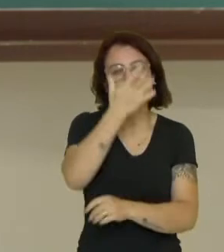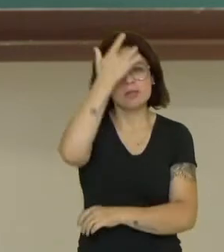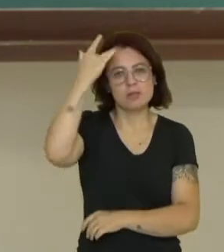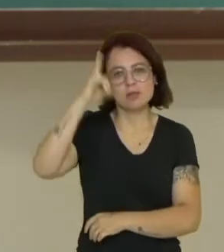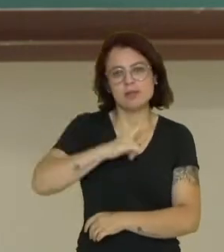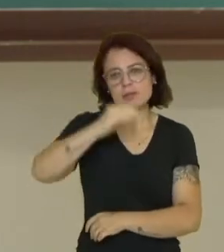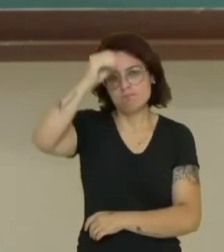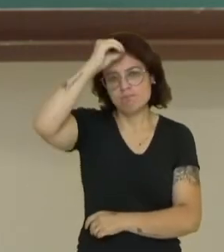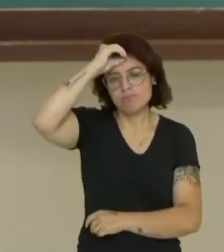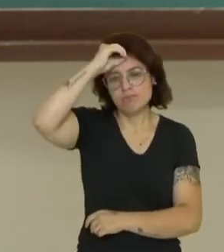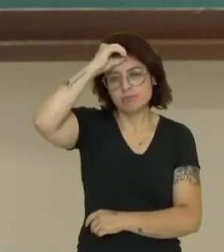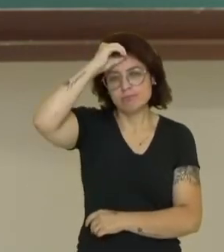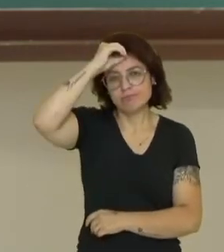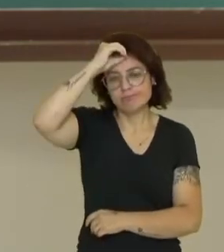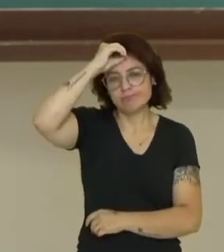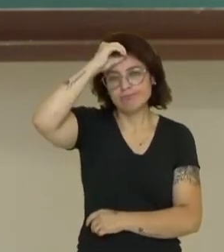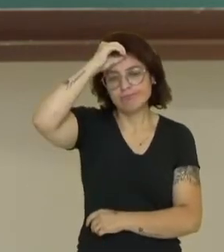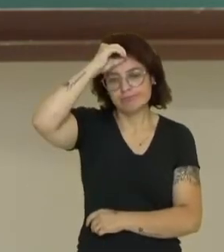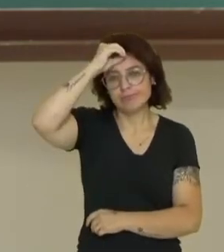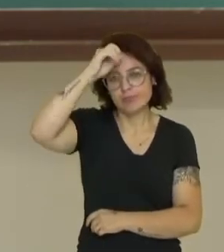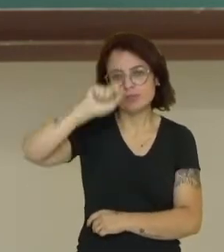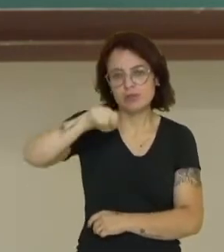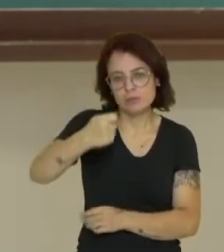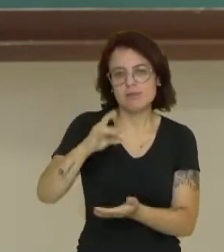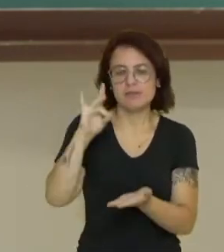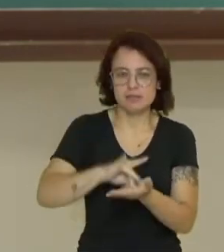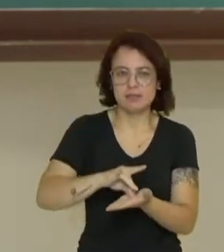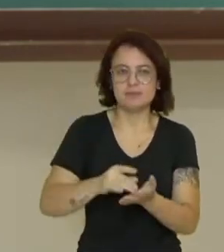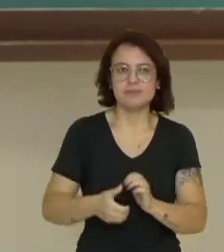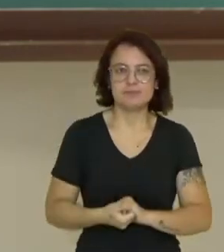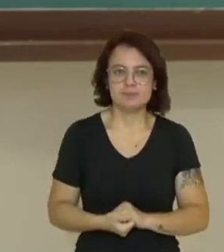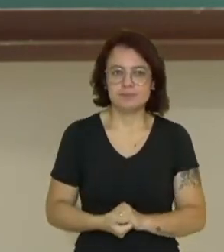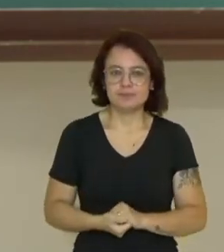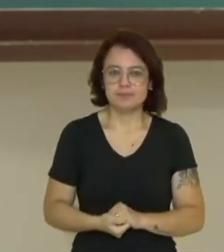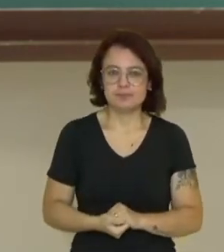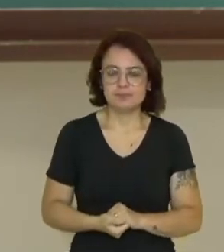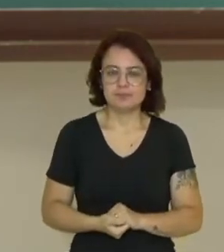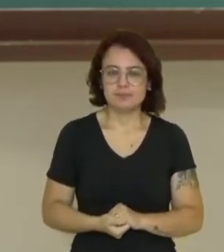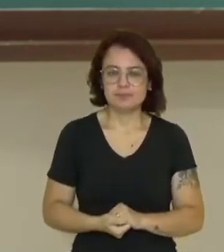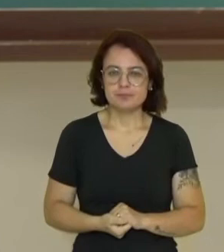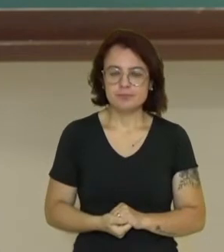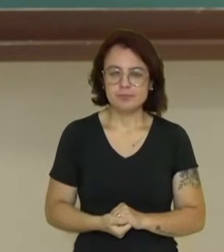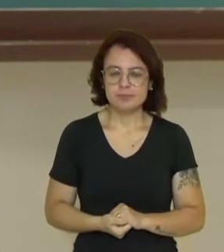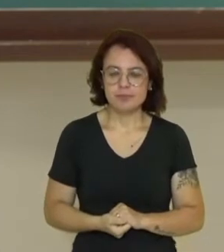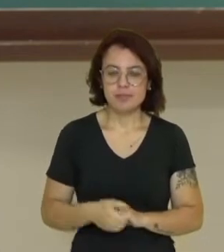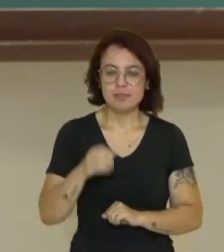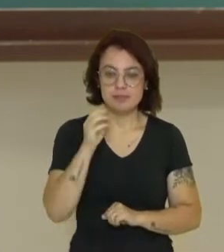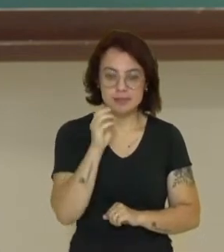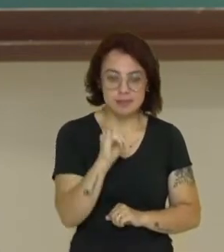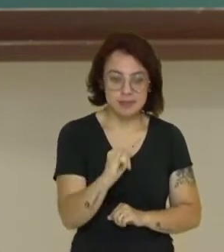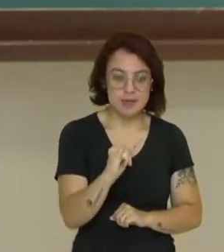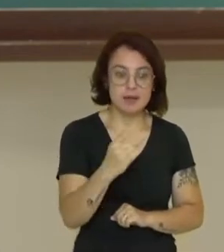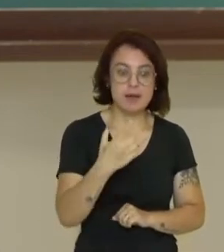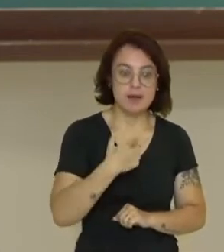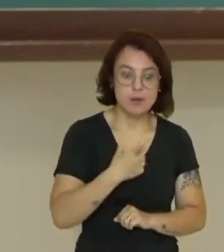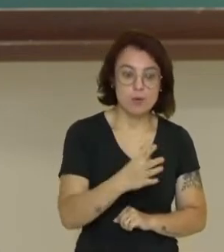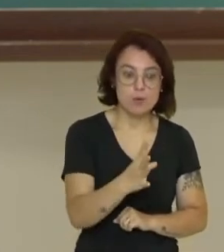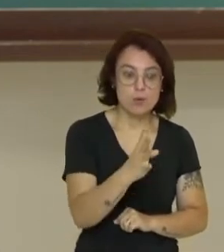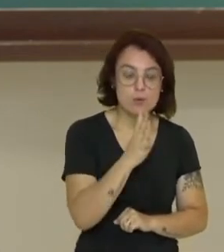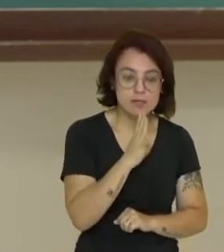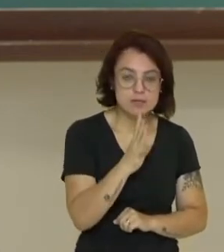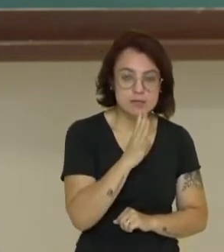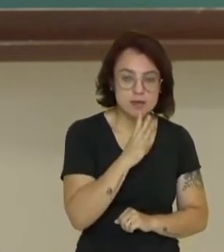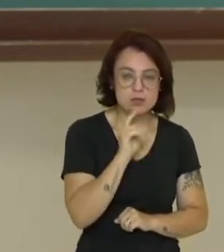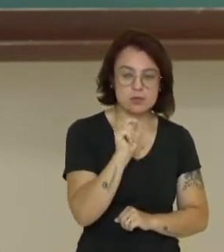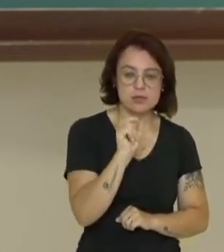é ignorante em relação à verdade. O que ele está querendo dizer, né? Quando eu conheço o que é bom, quando